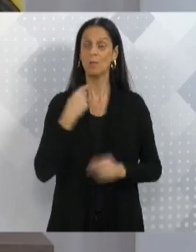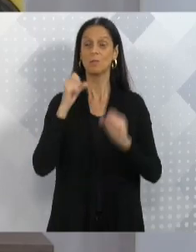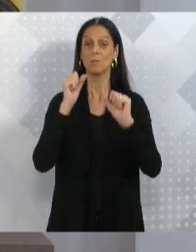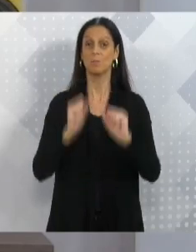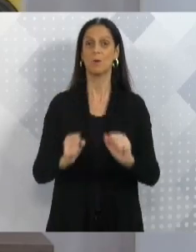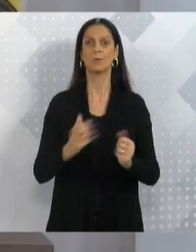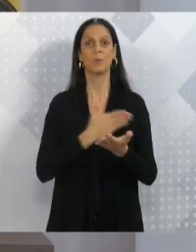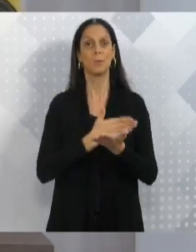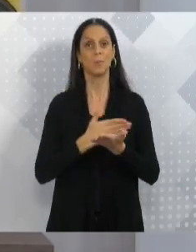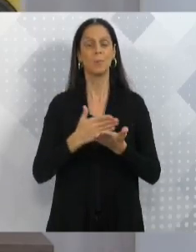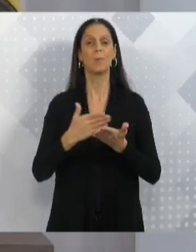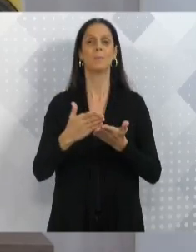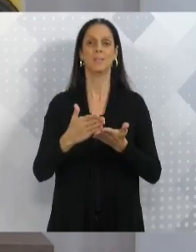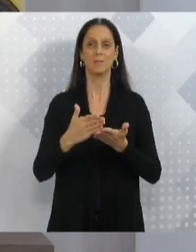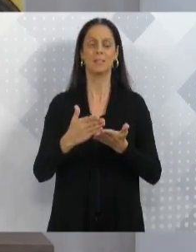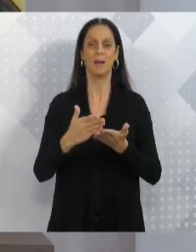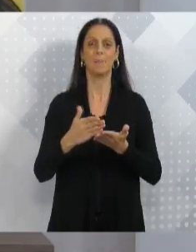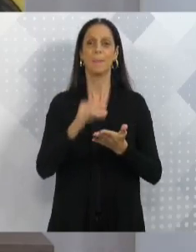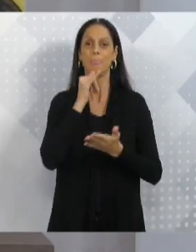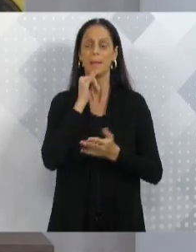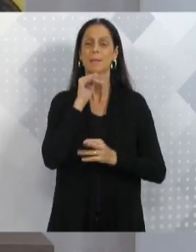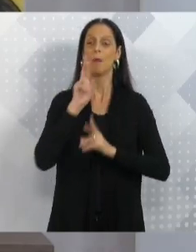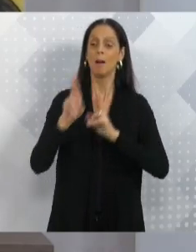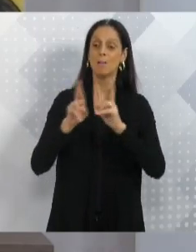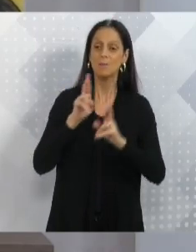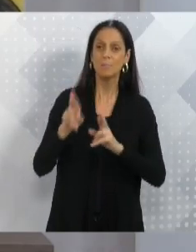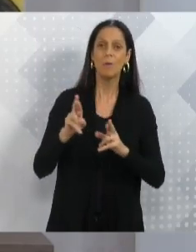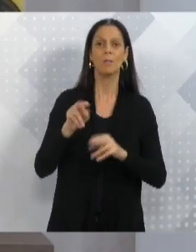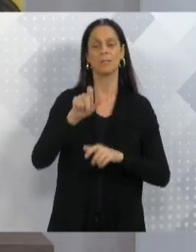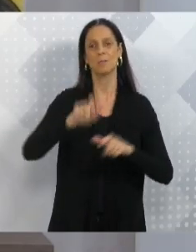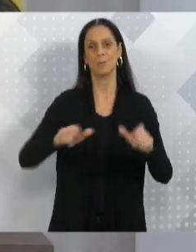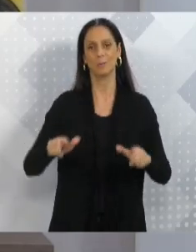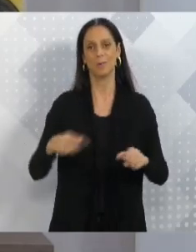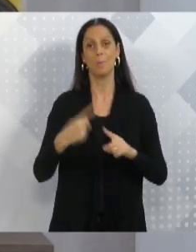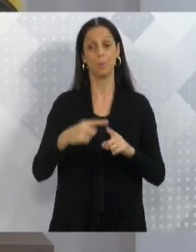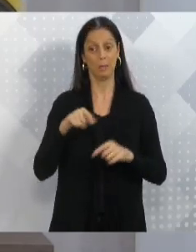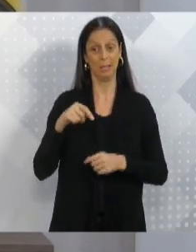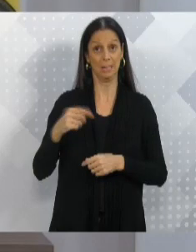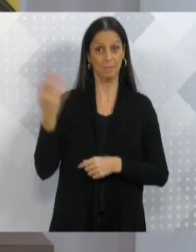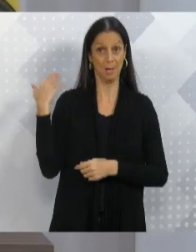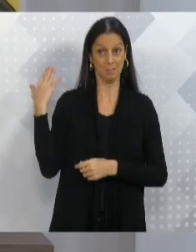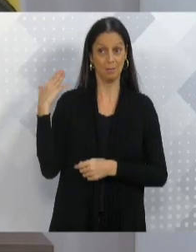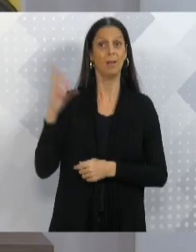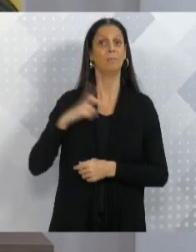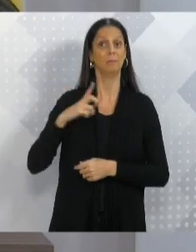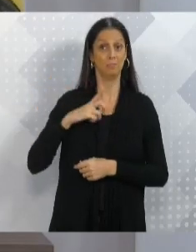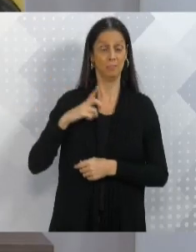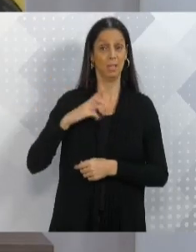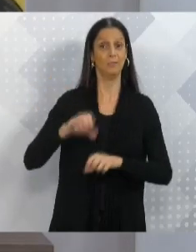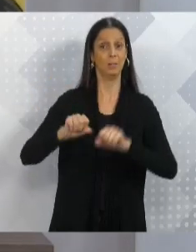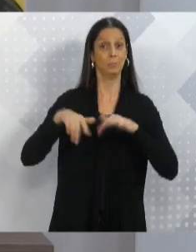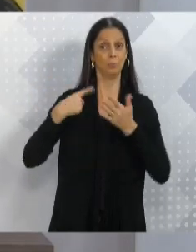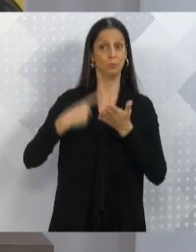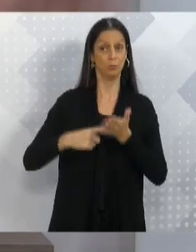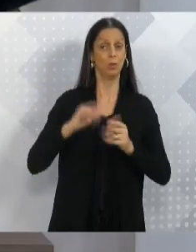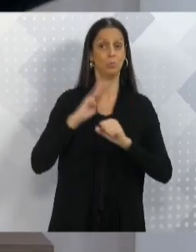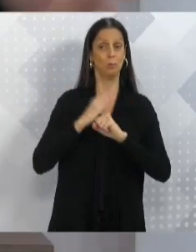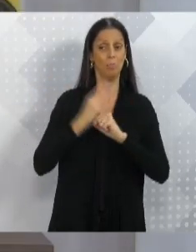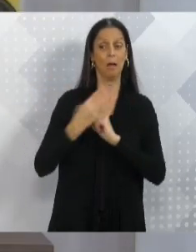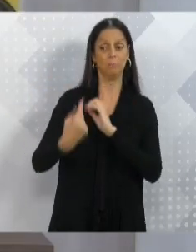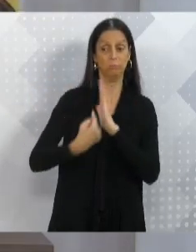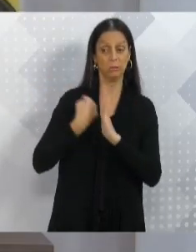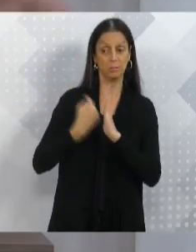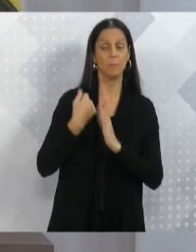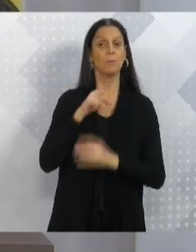a dar respostas daquilo que está sendo cobrado nas sessões itinerantes desta casa, respostas para as demandas lá da região do Texto Salto, da Velha,